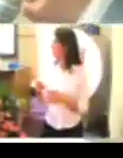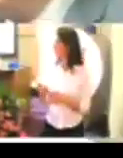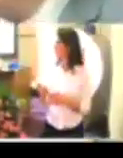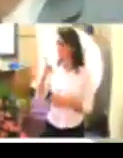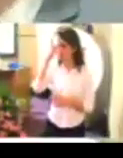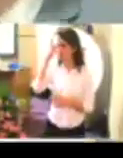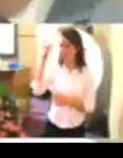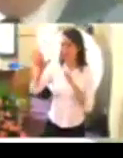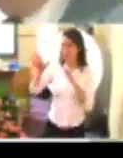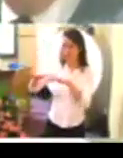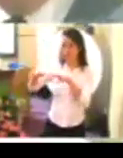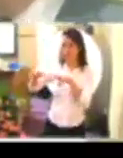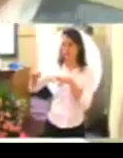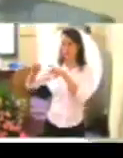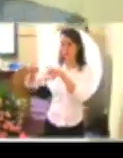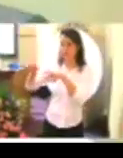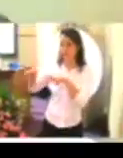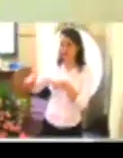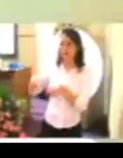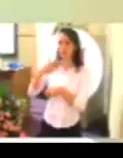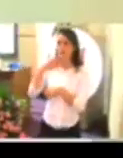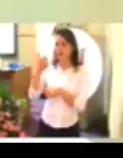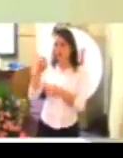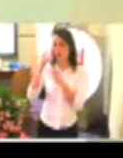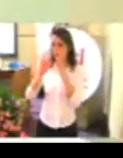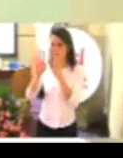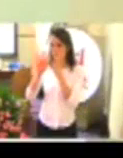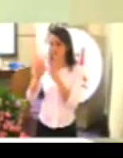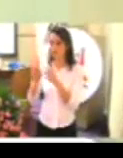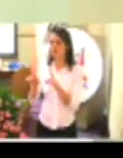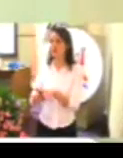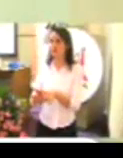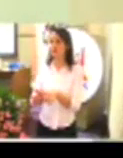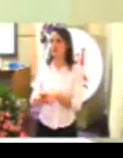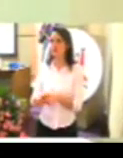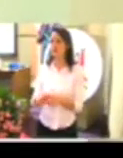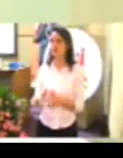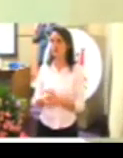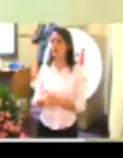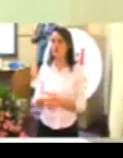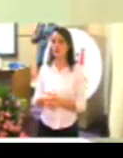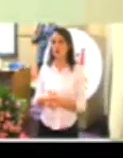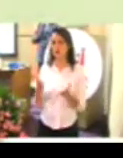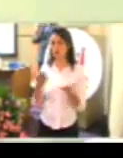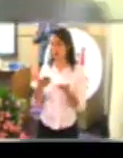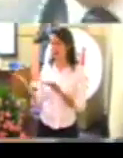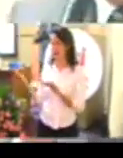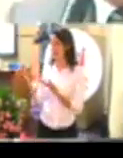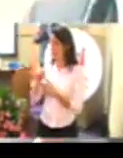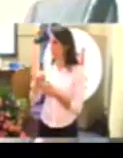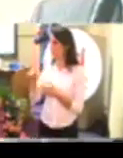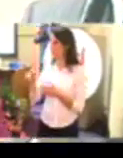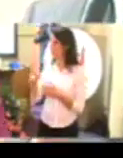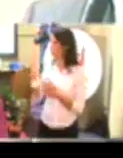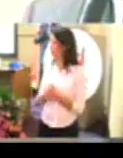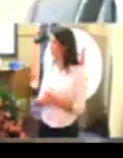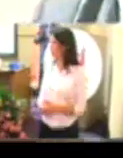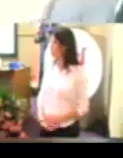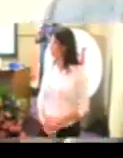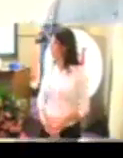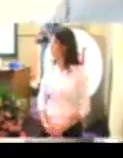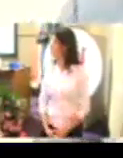peço às pessoas que se acomodem da melhor forma possível, para que possamos passar a palavra ao